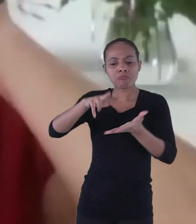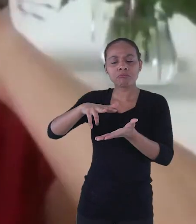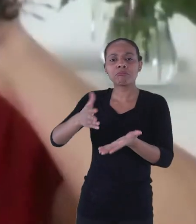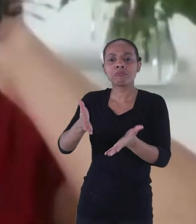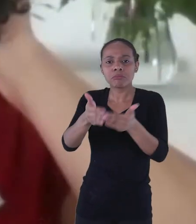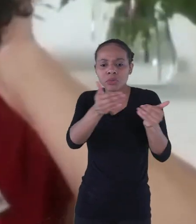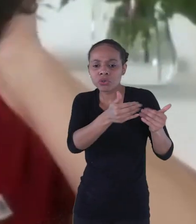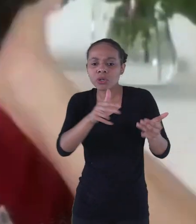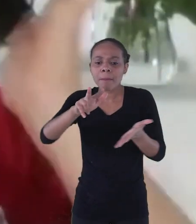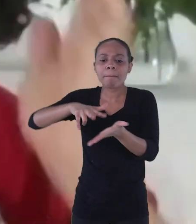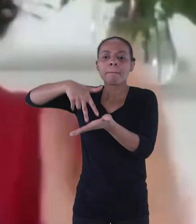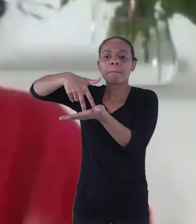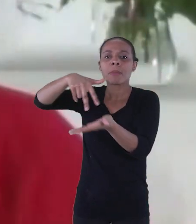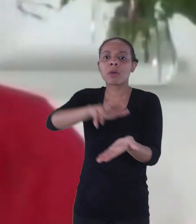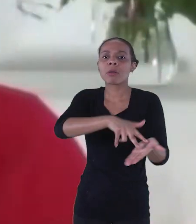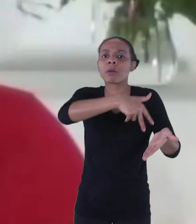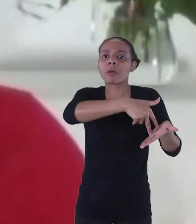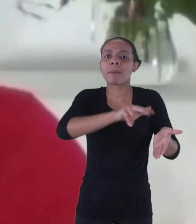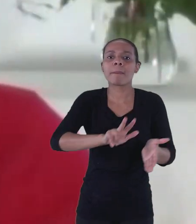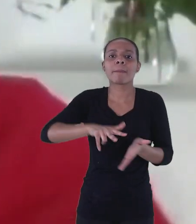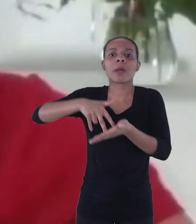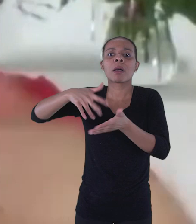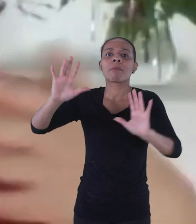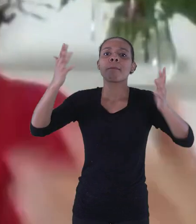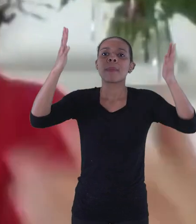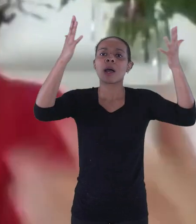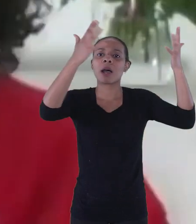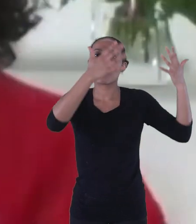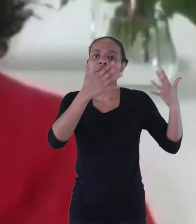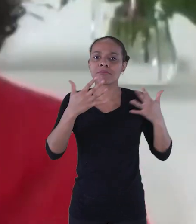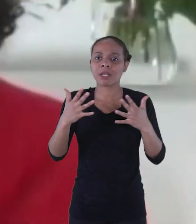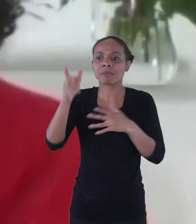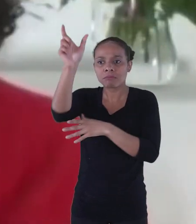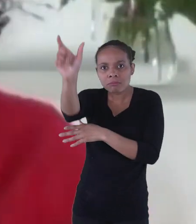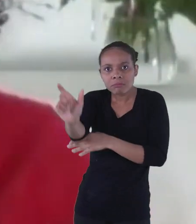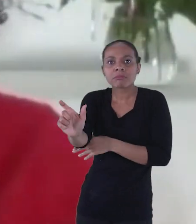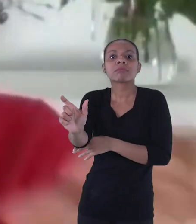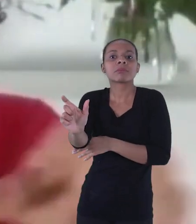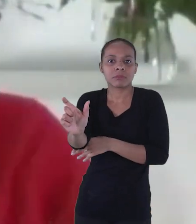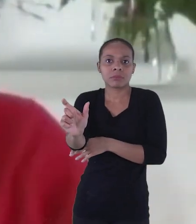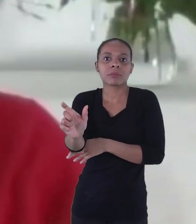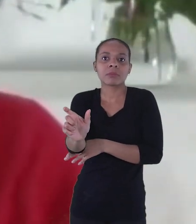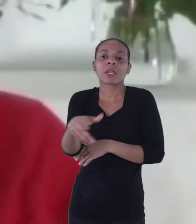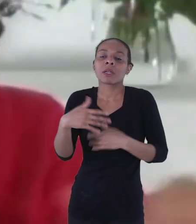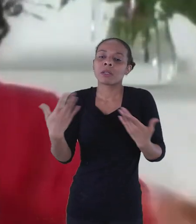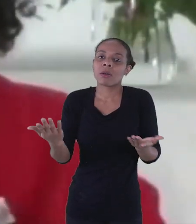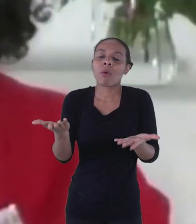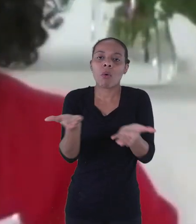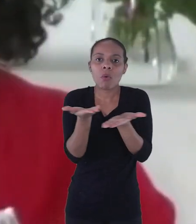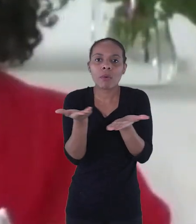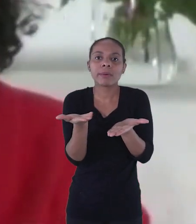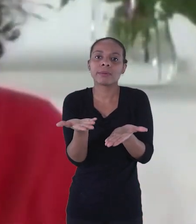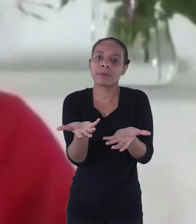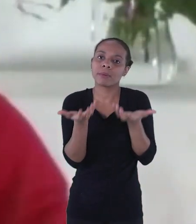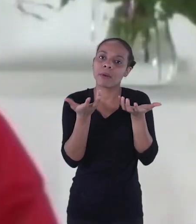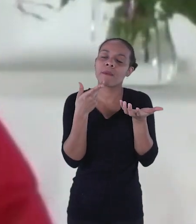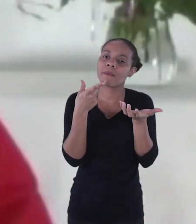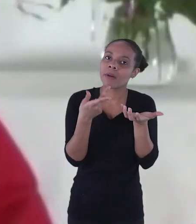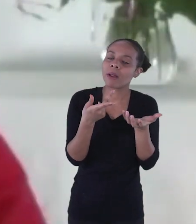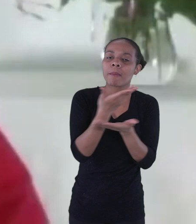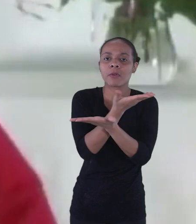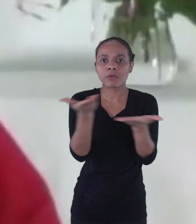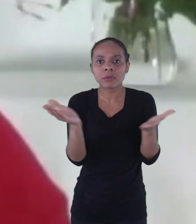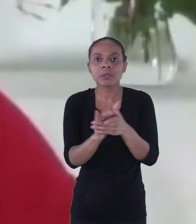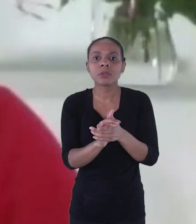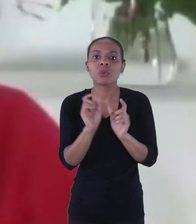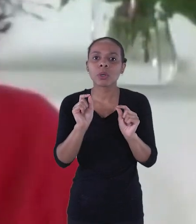no penúltimo, Fli Araxá, né? Então, eu gostaria de dizer que a inserção de Carolina hoje, para ser lida e relida aqui